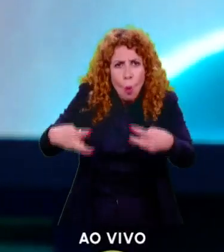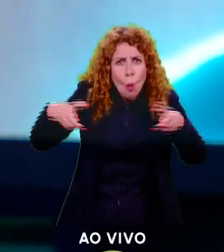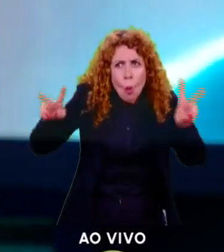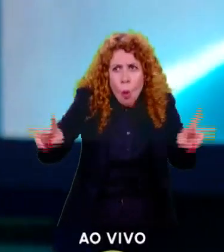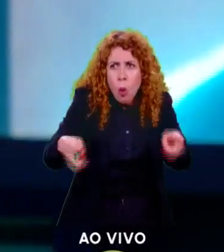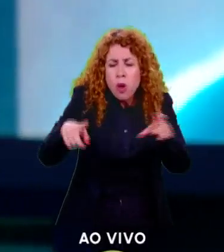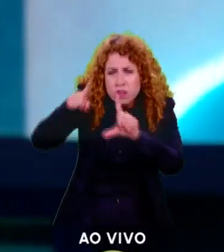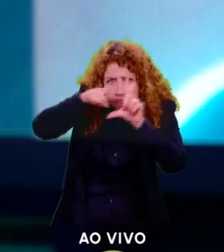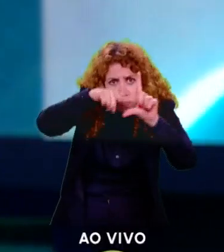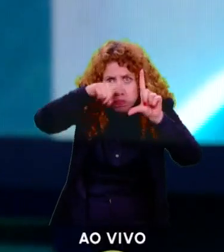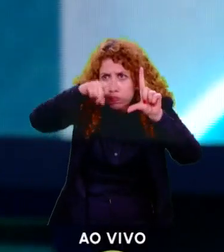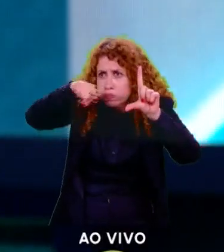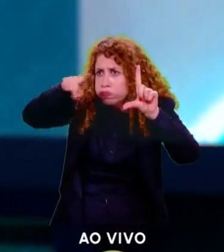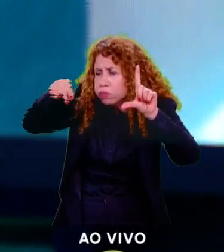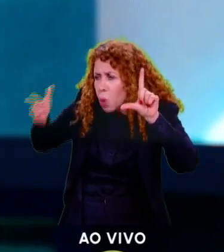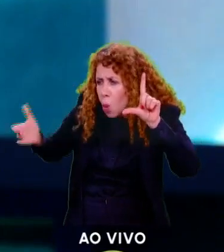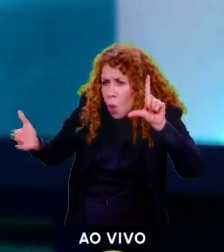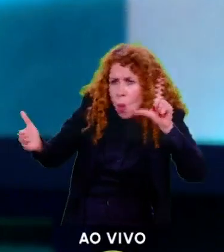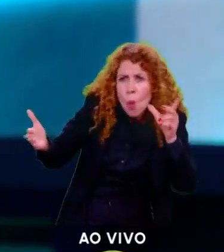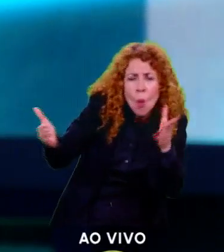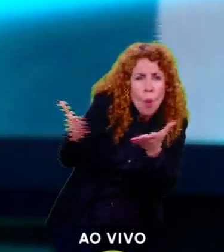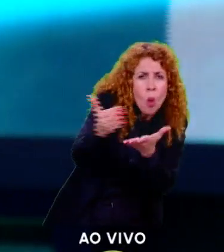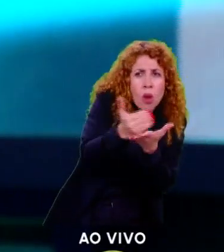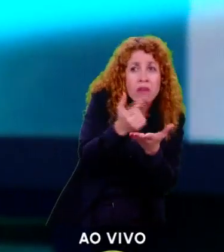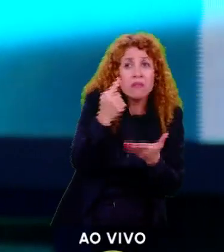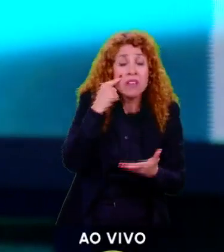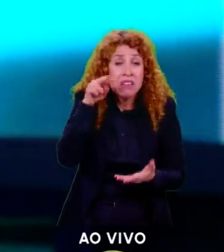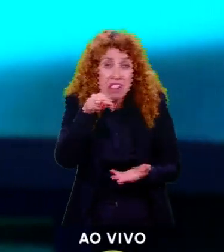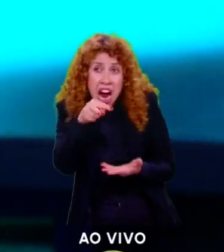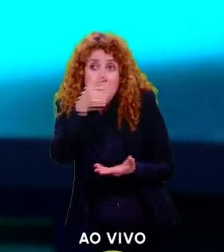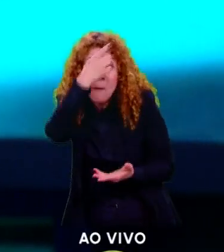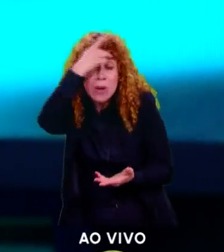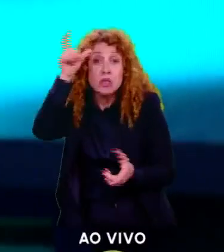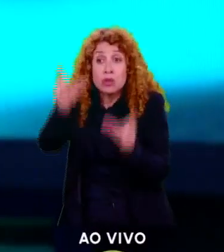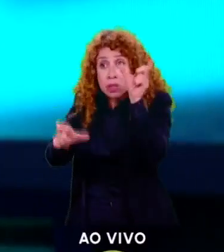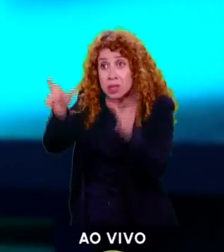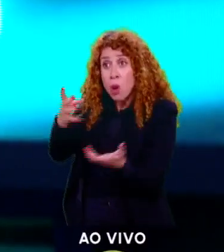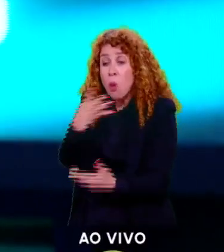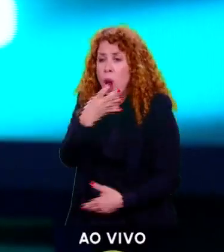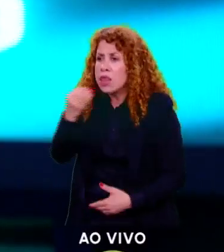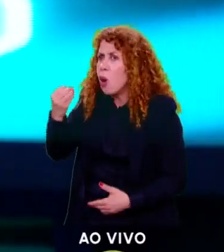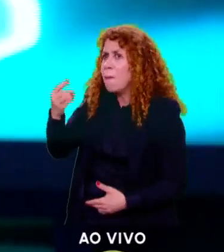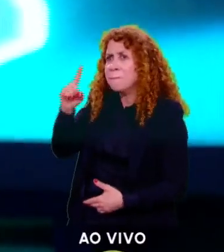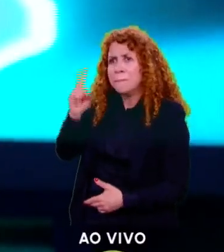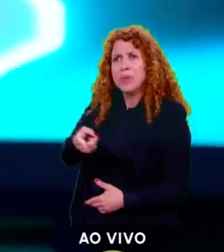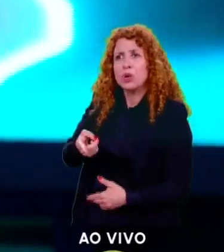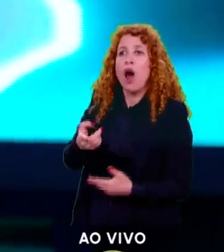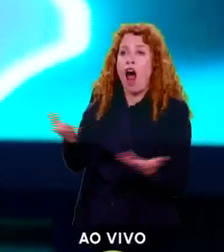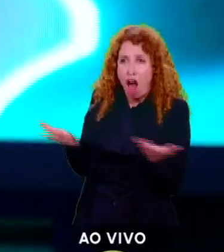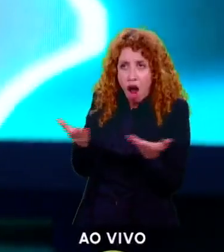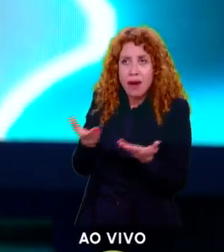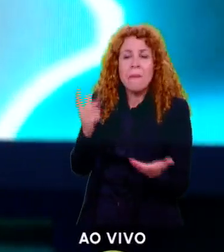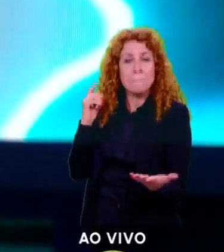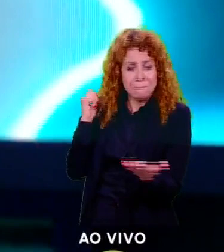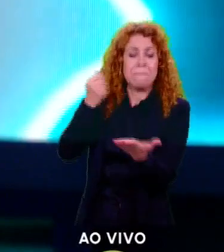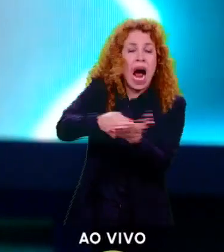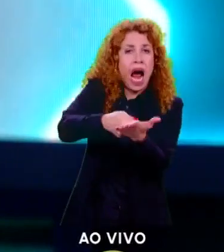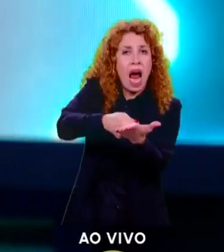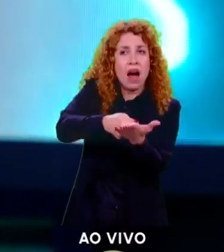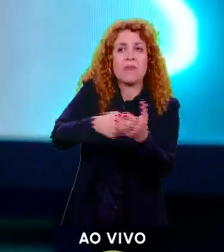e para quem apenas ganhar cima de 400 mil reais será o suficiente para suprirmos